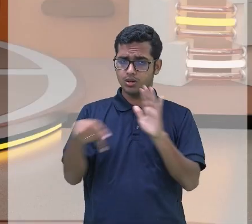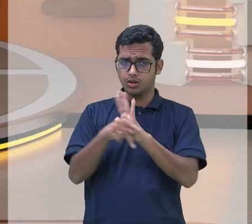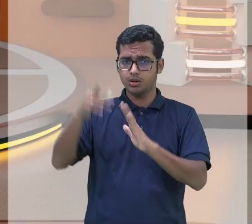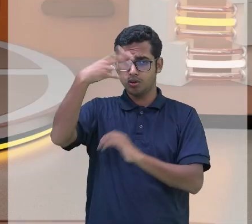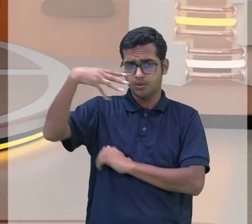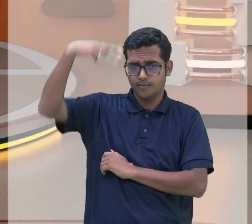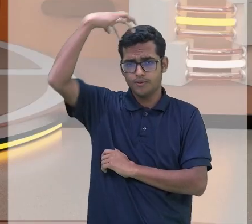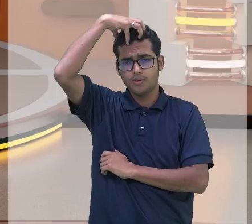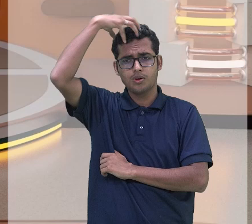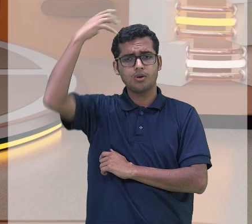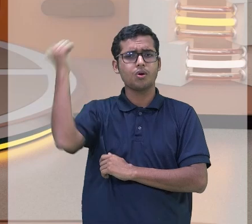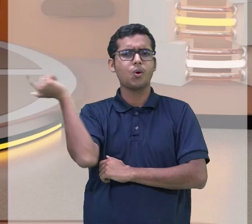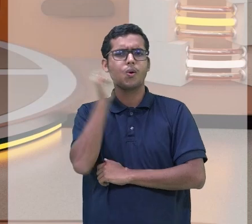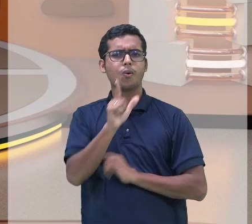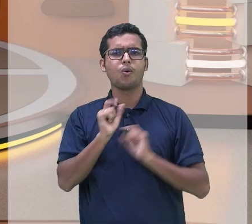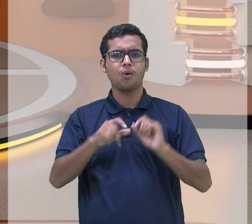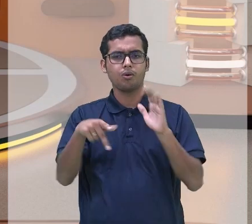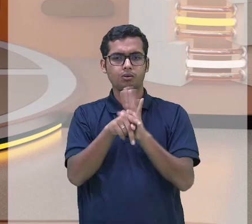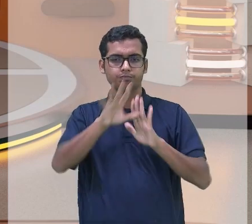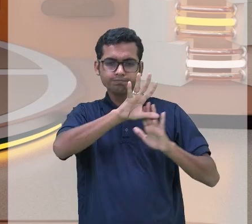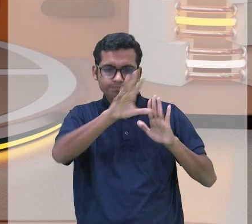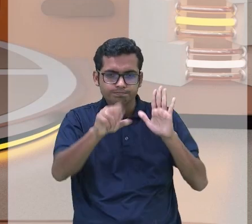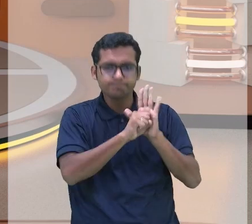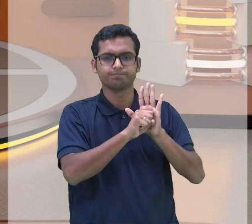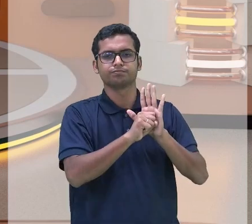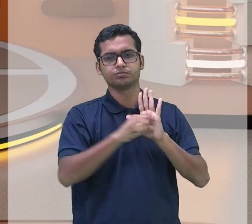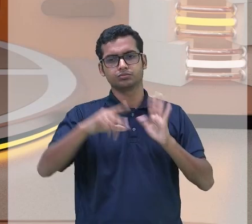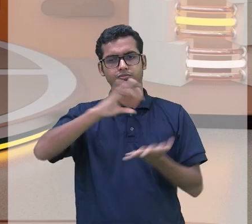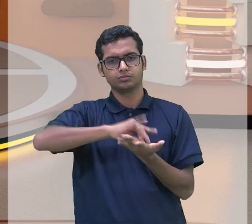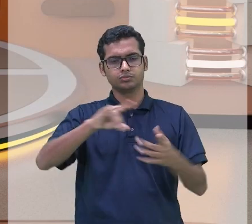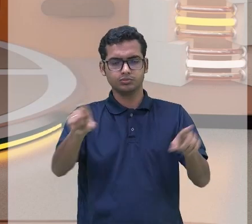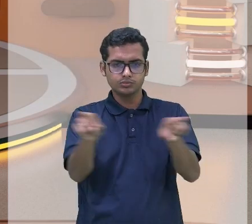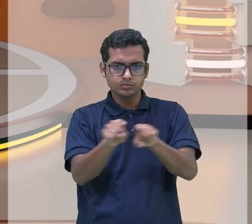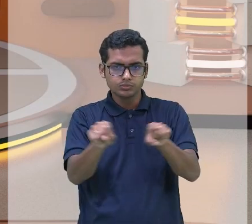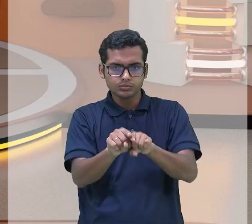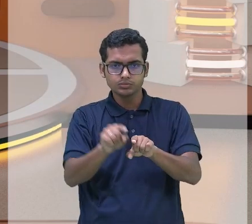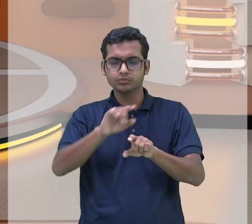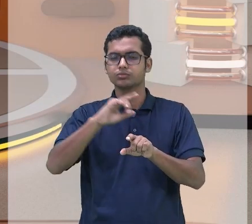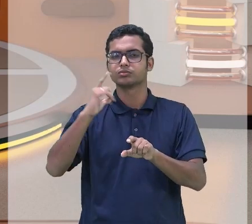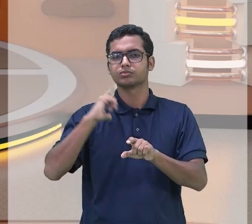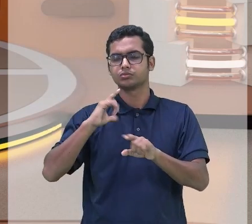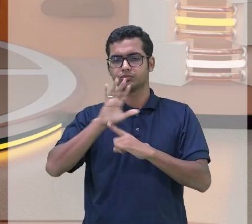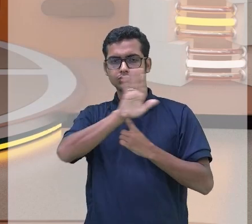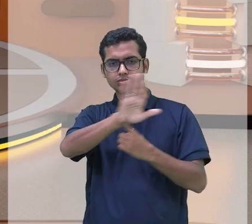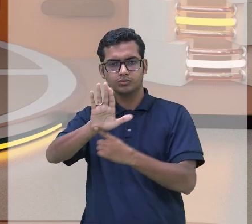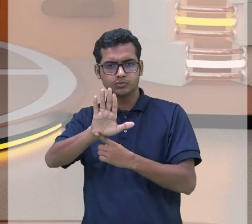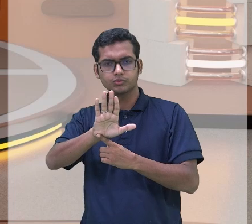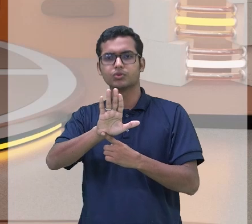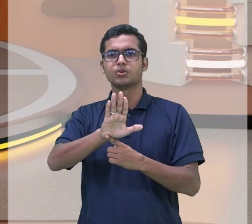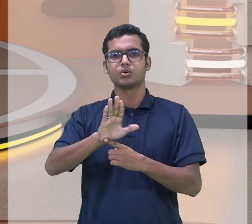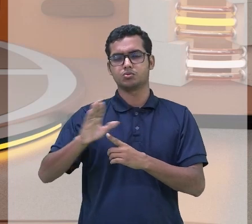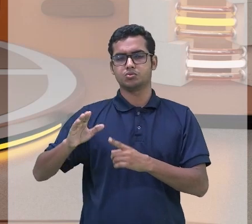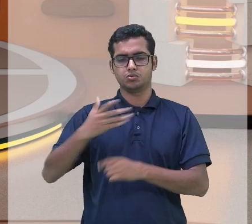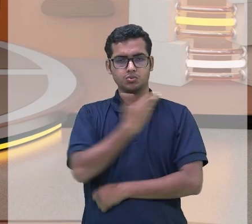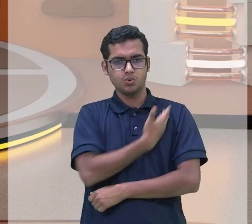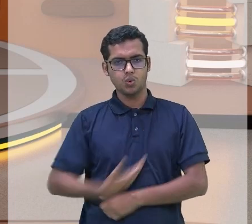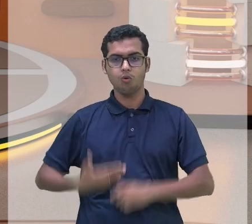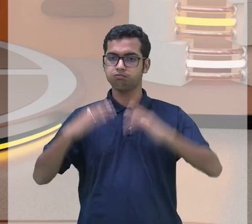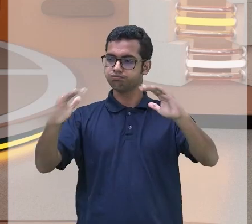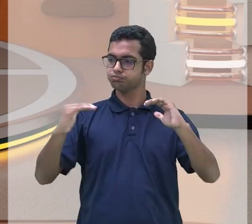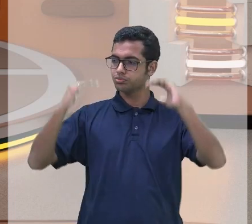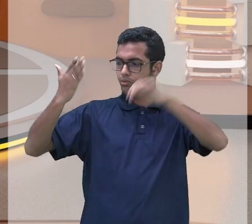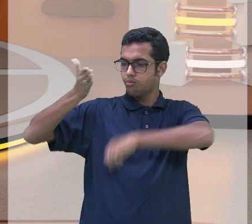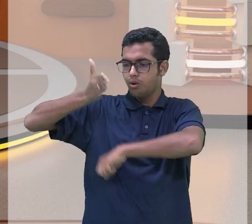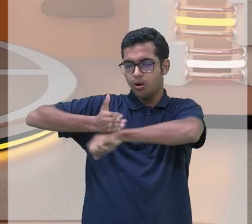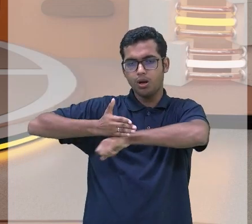monarca, justamente para simbolizar e sintetizar a figura de um Estado moderno, soberano, que, de